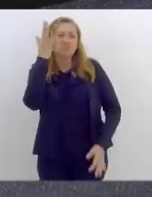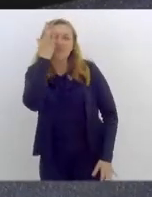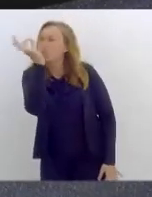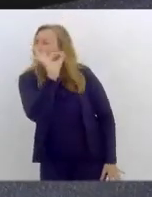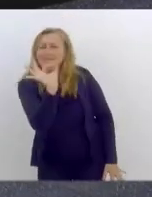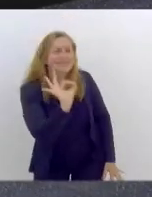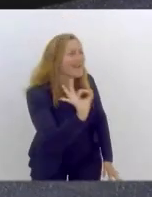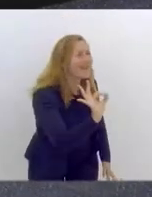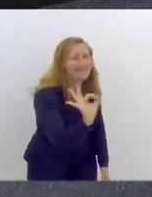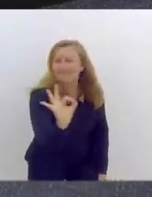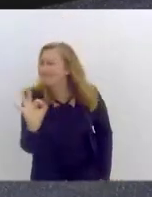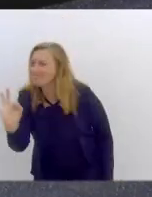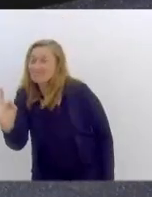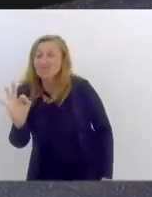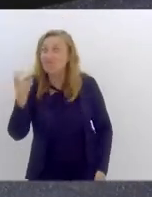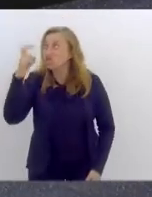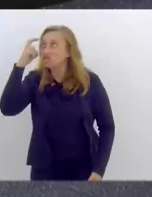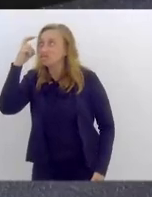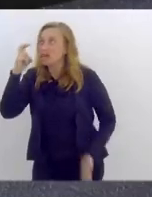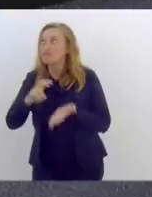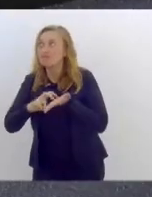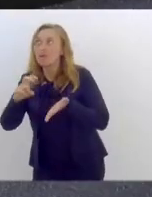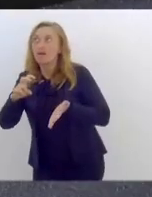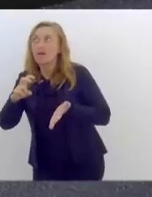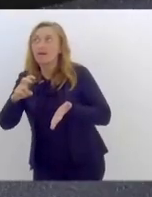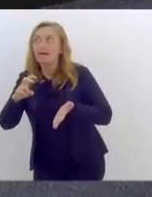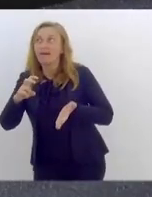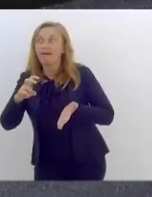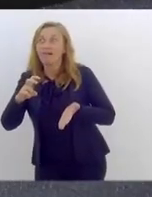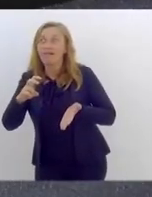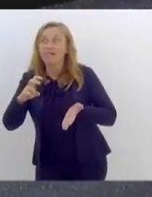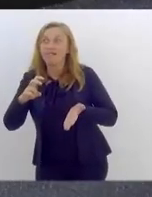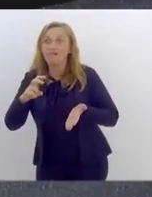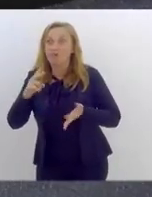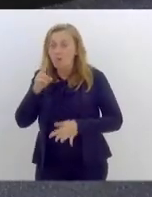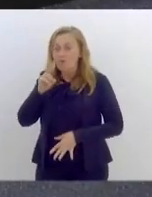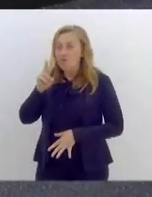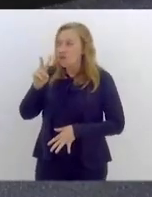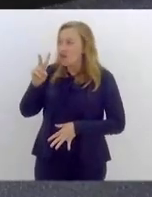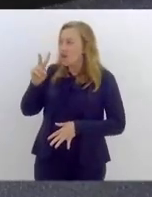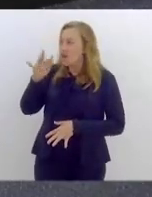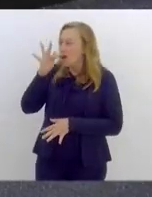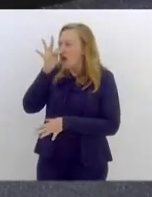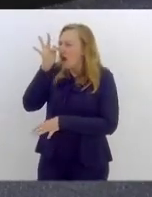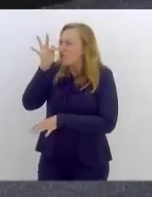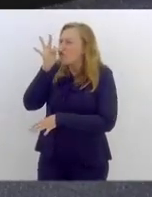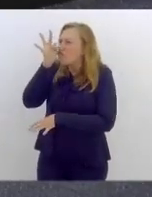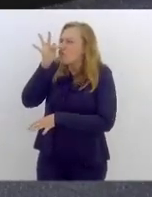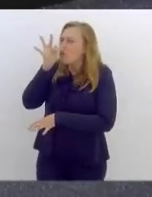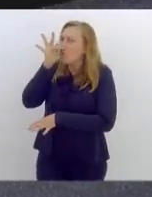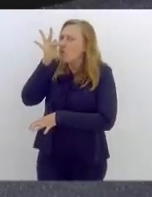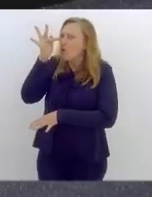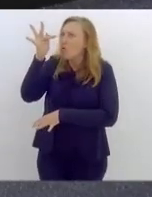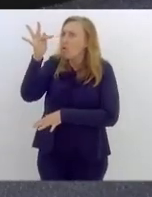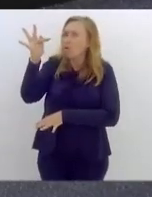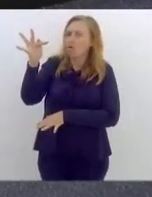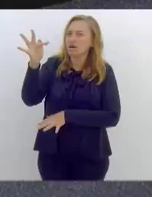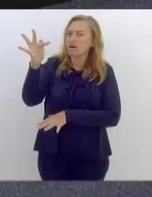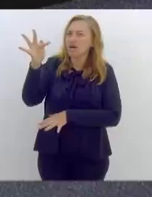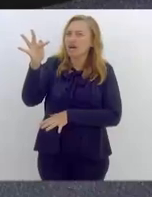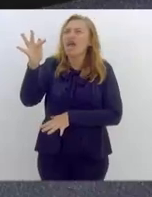de nada, é de manhã. Vou ver minha flor.